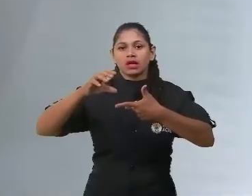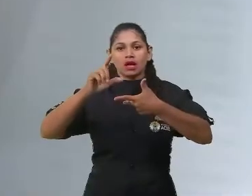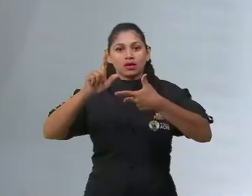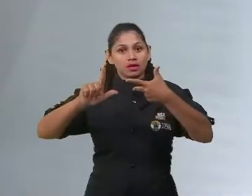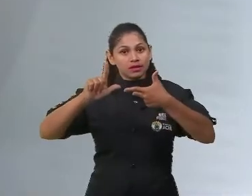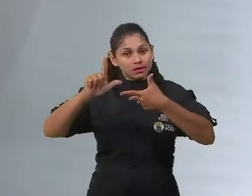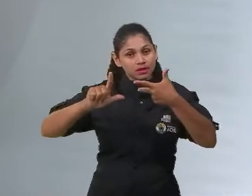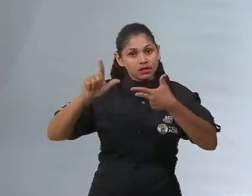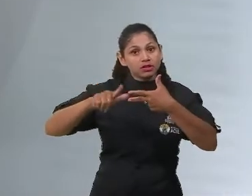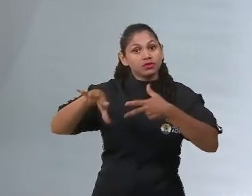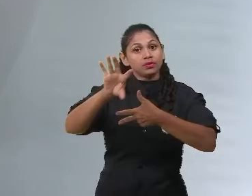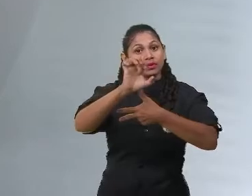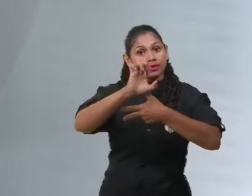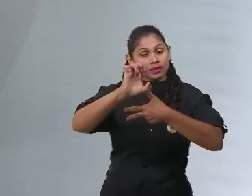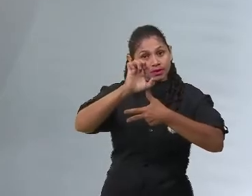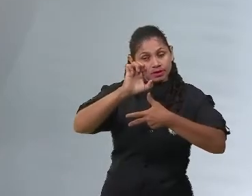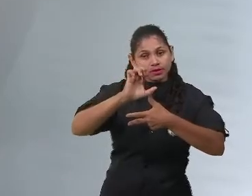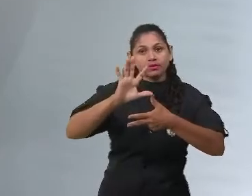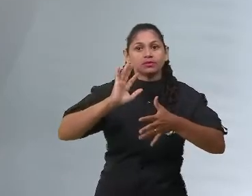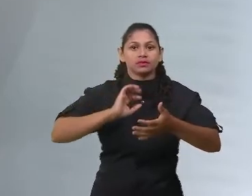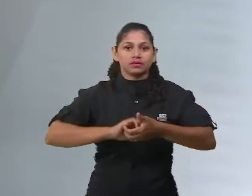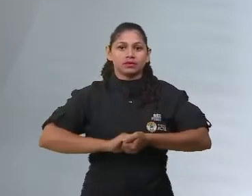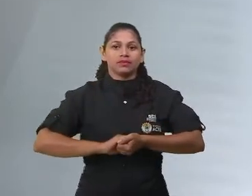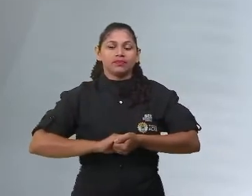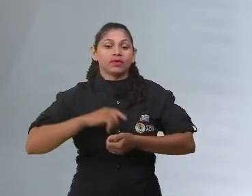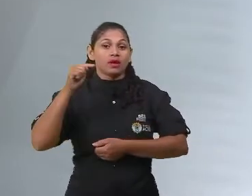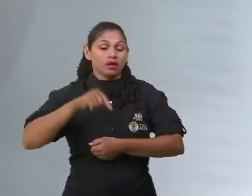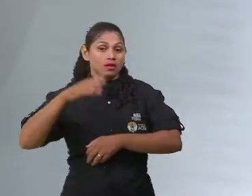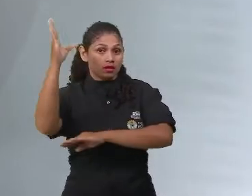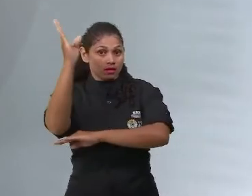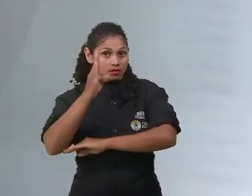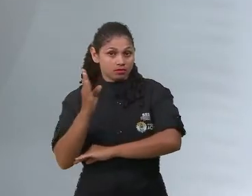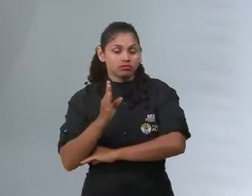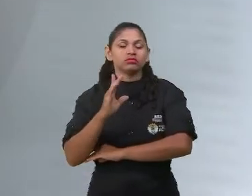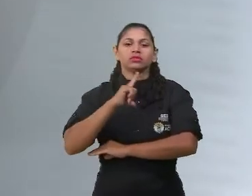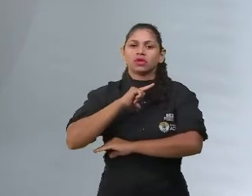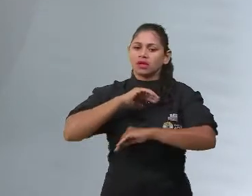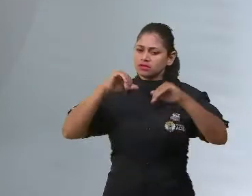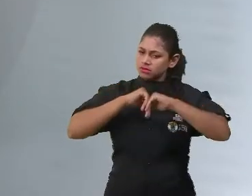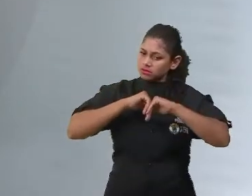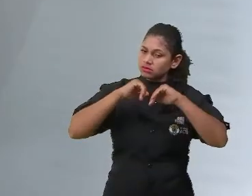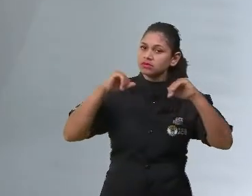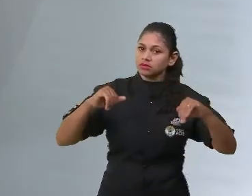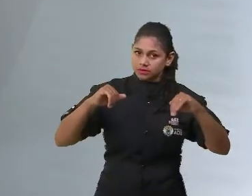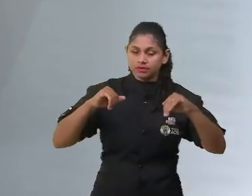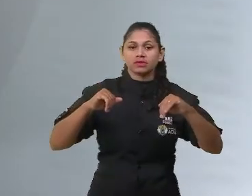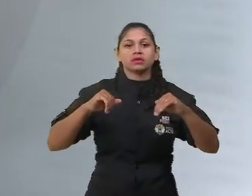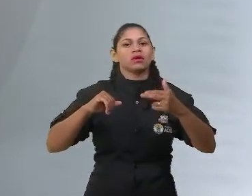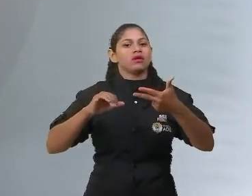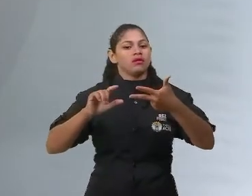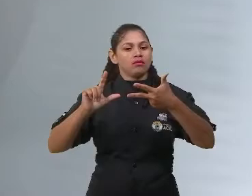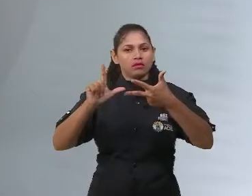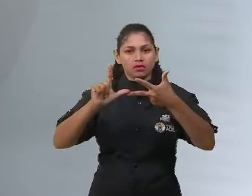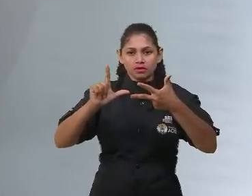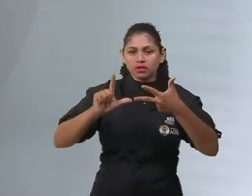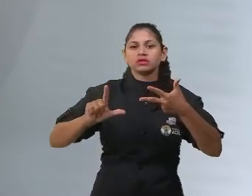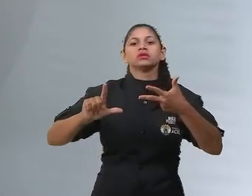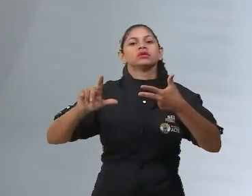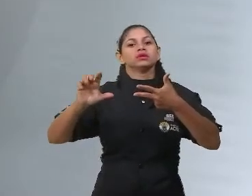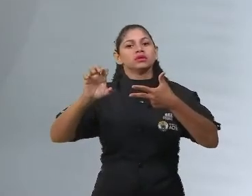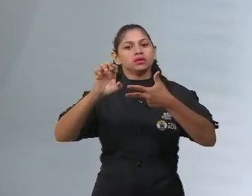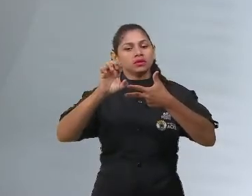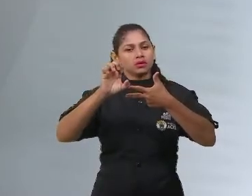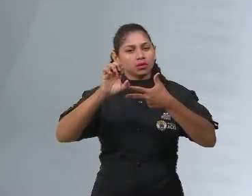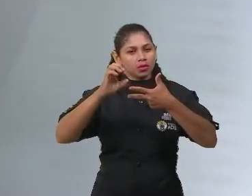Inclusive no Brasil existe essa divisão de poderes. Então, segundo Montesquieu, para você acabar